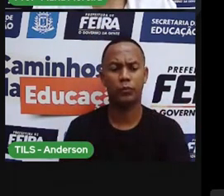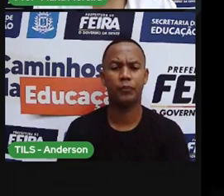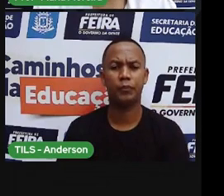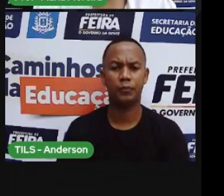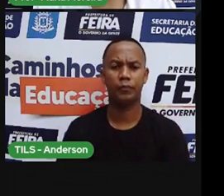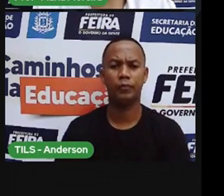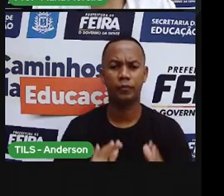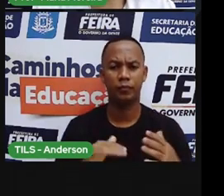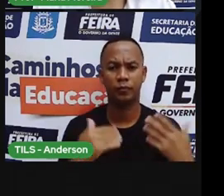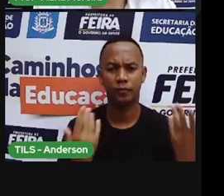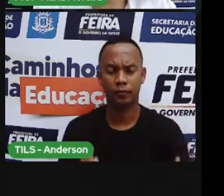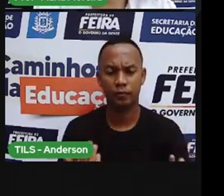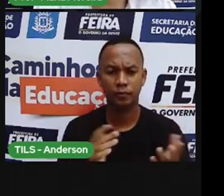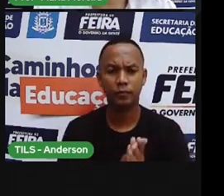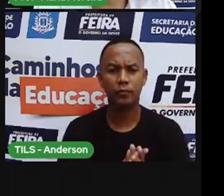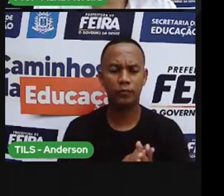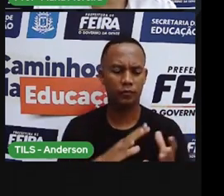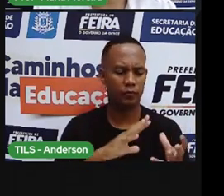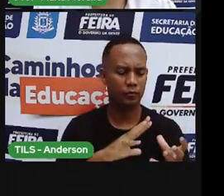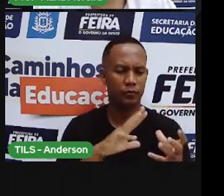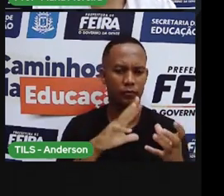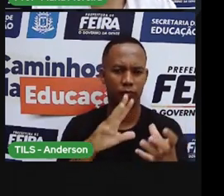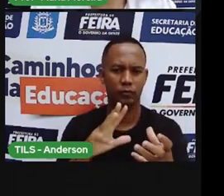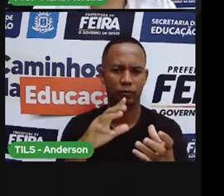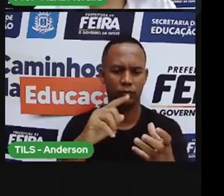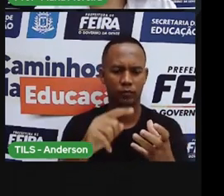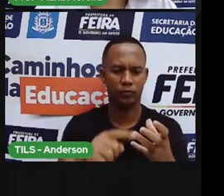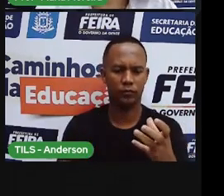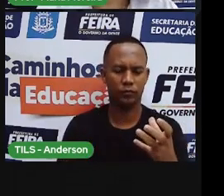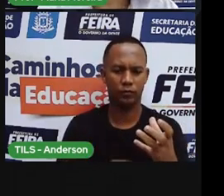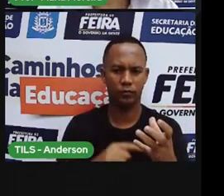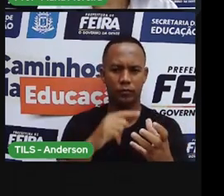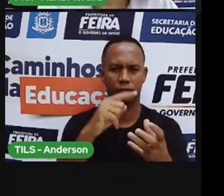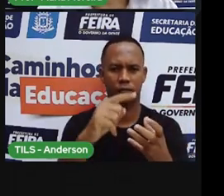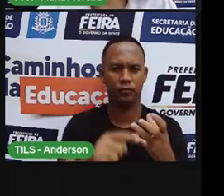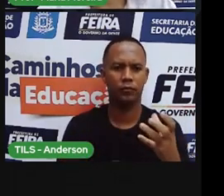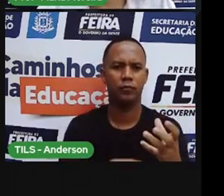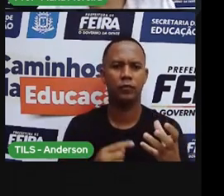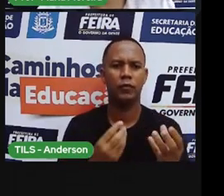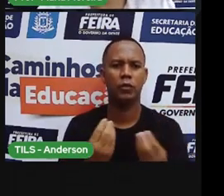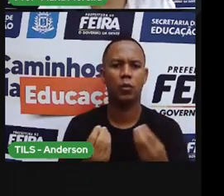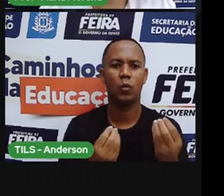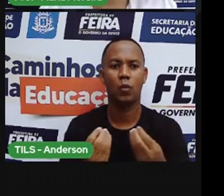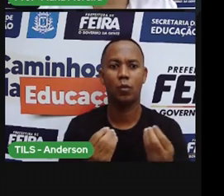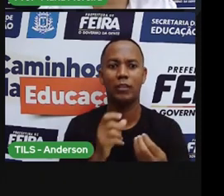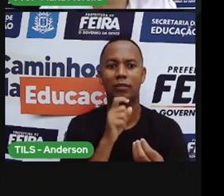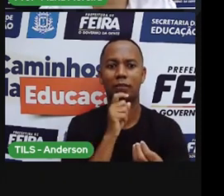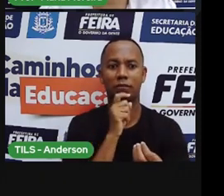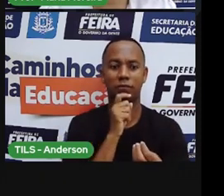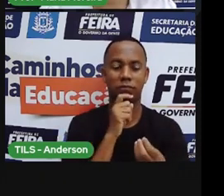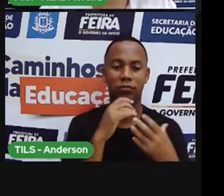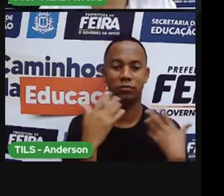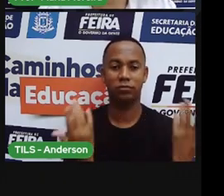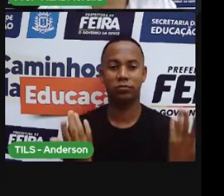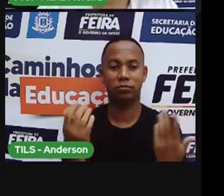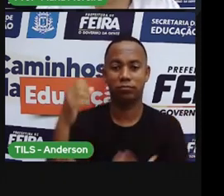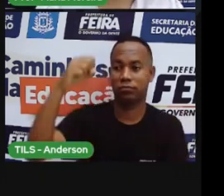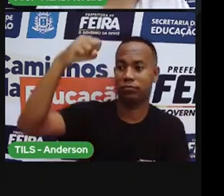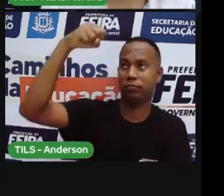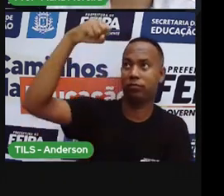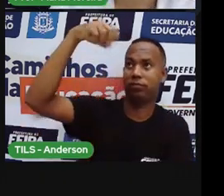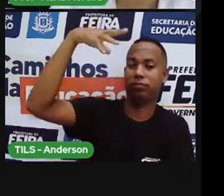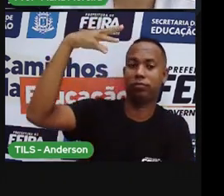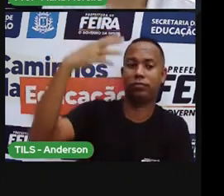Bom, em relação ao sol, né? Você acha que o sol é quente ou frio? Anderson, quer uma passagem para o sol?